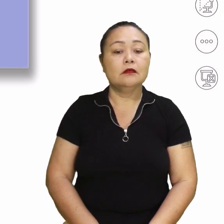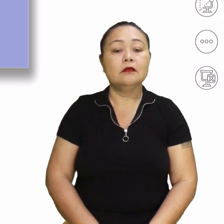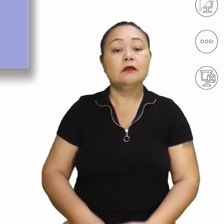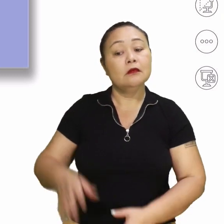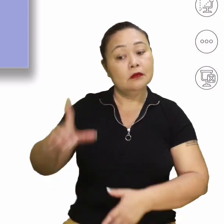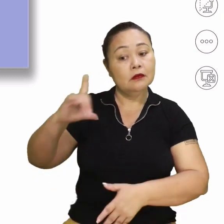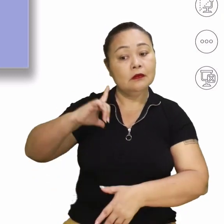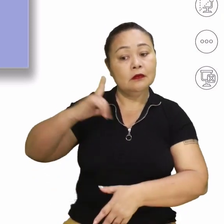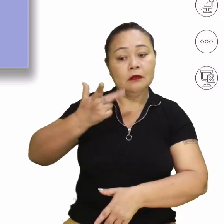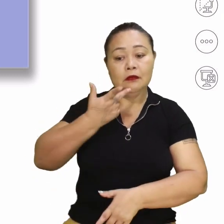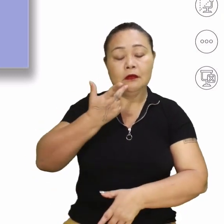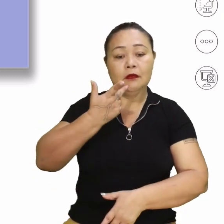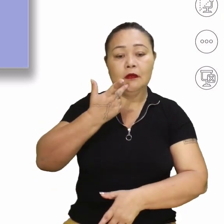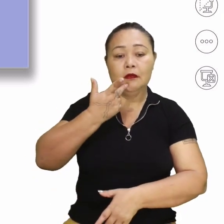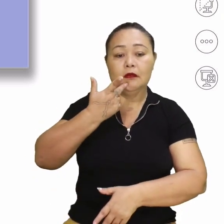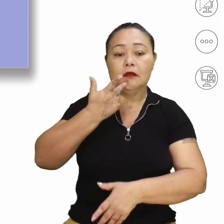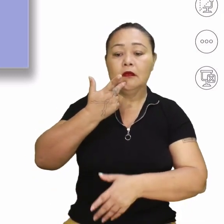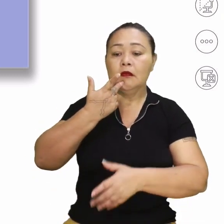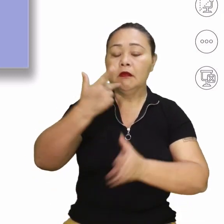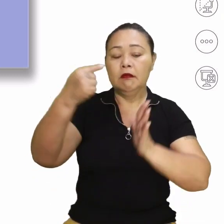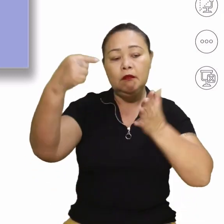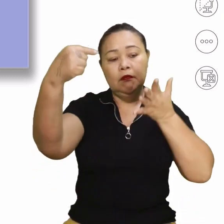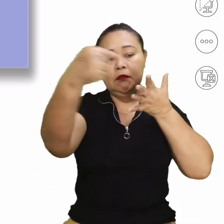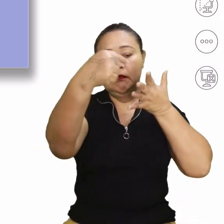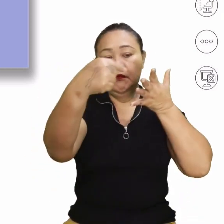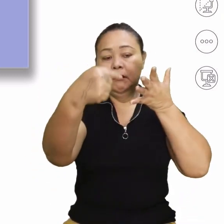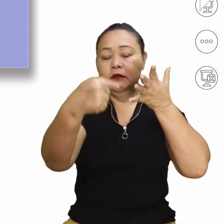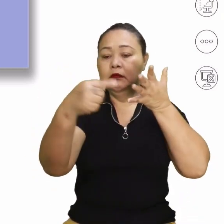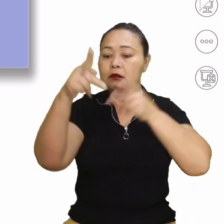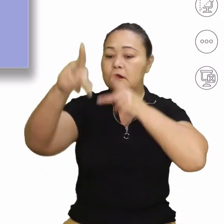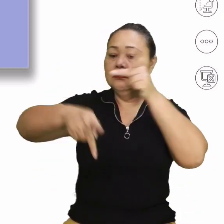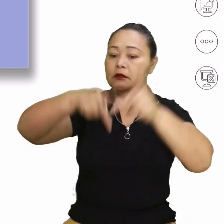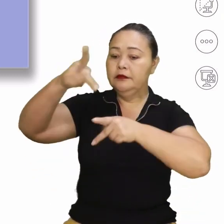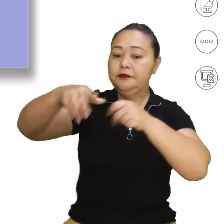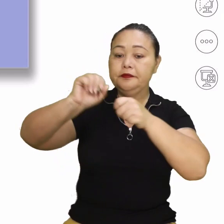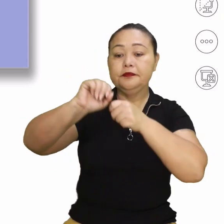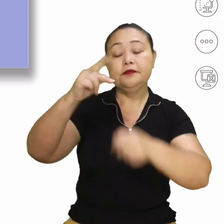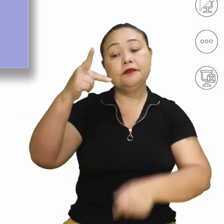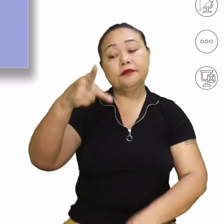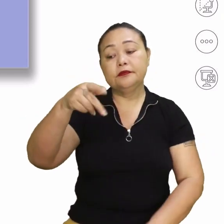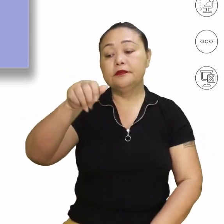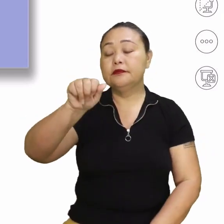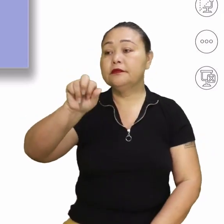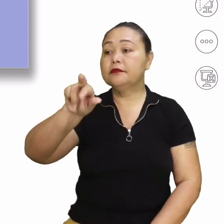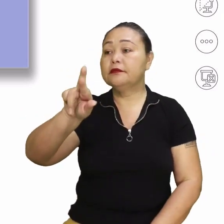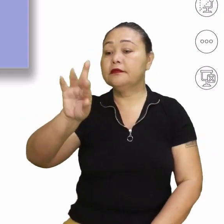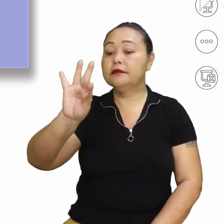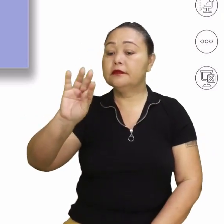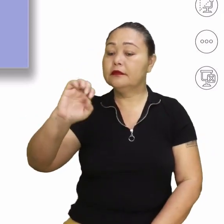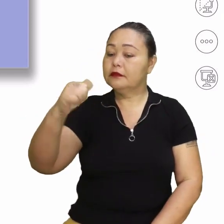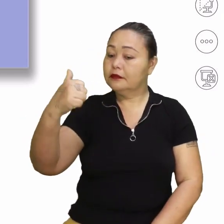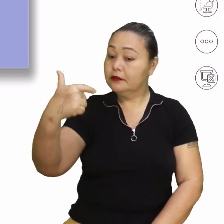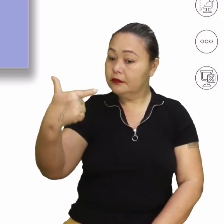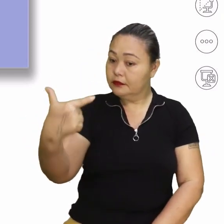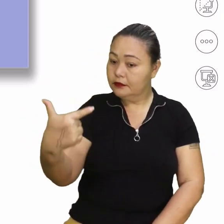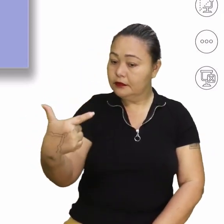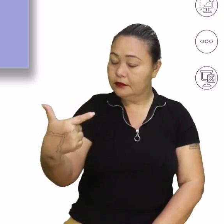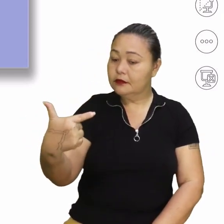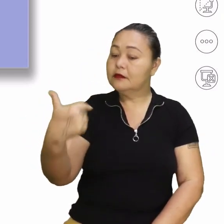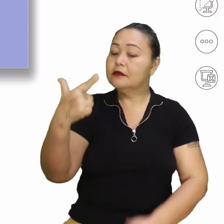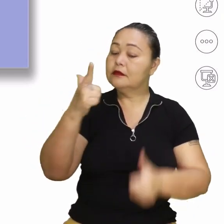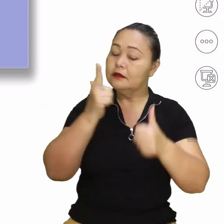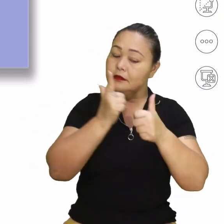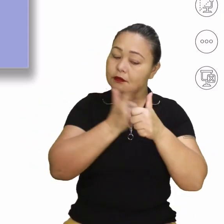é mas ainda estamos falando sobre sobre os aspectos populacionais Ok só que na parte 2 agora a primeira a gente